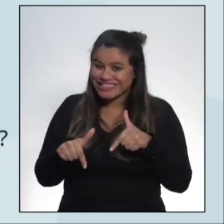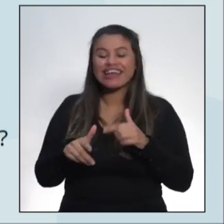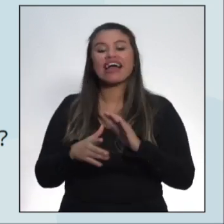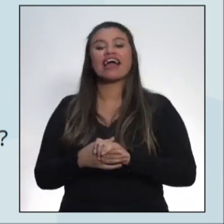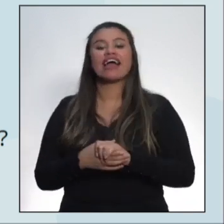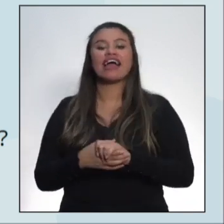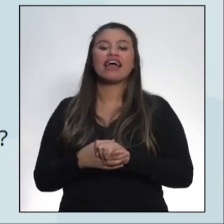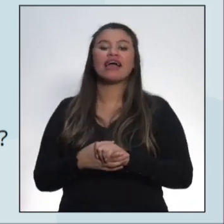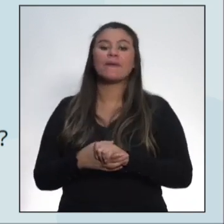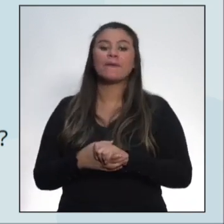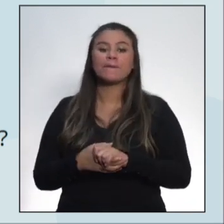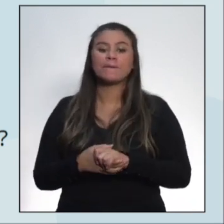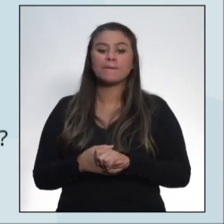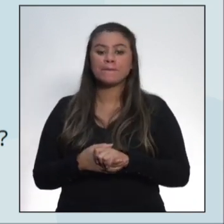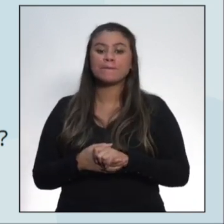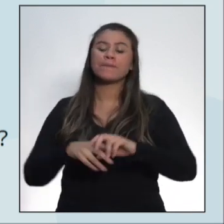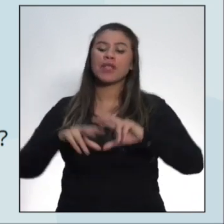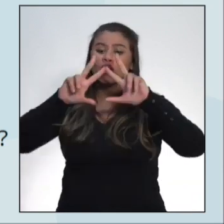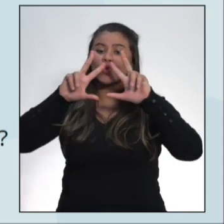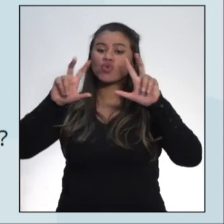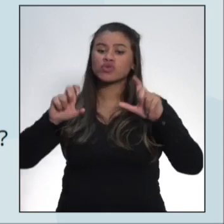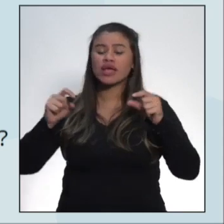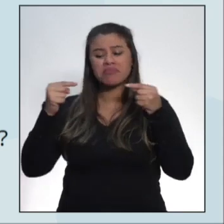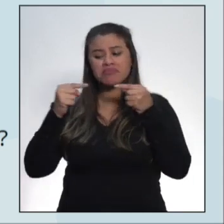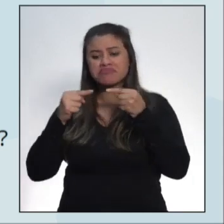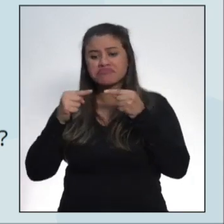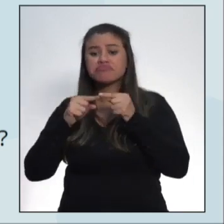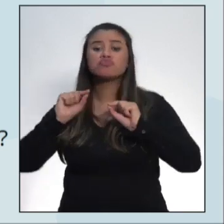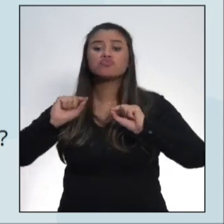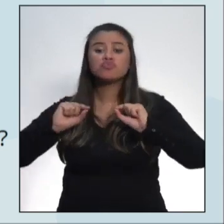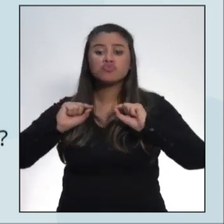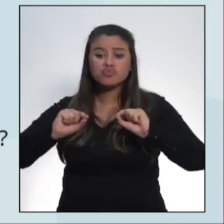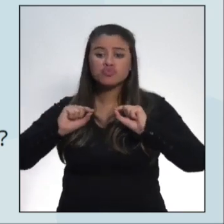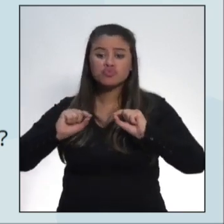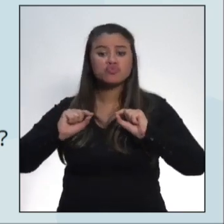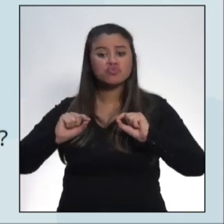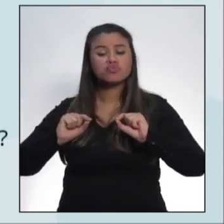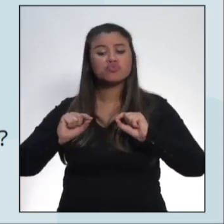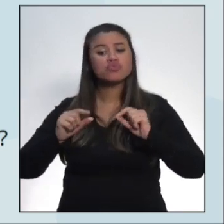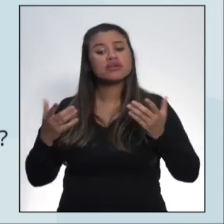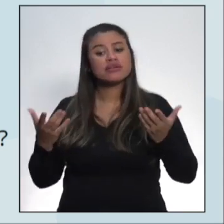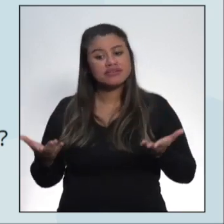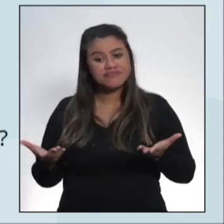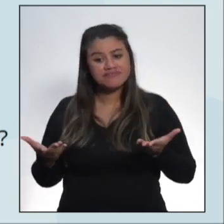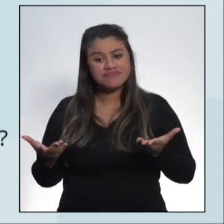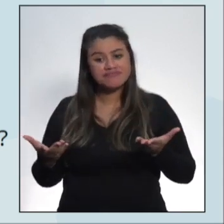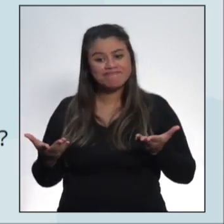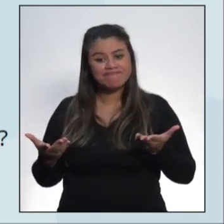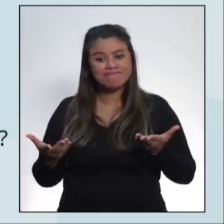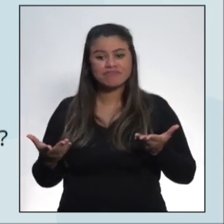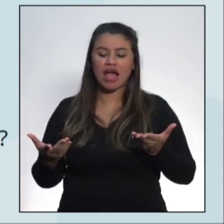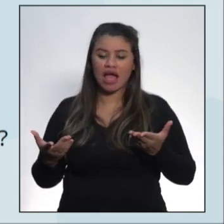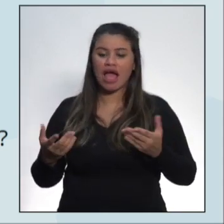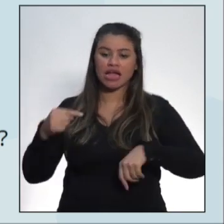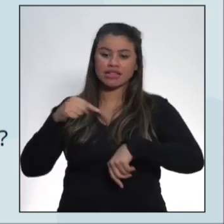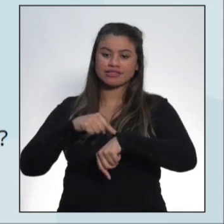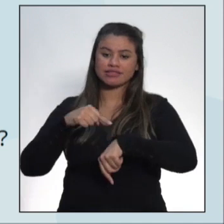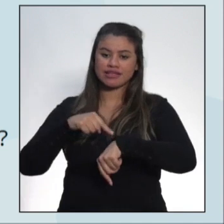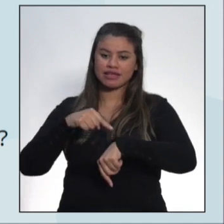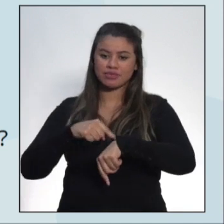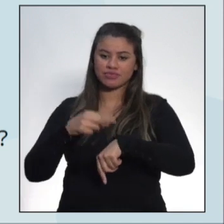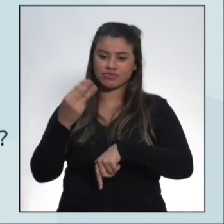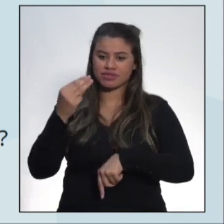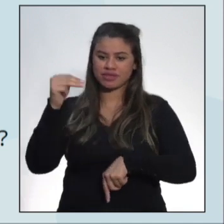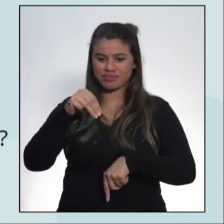da aula, né, do que se trata, que tema pode ser abordado num texto com esse título, O Noviço? Daremos para vocês